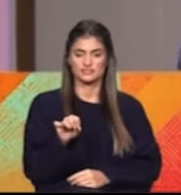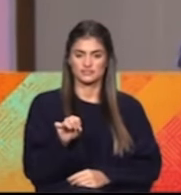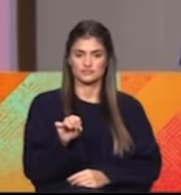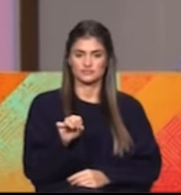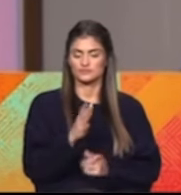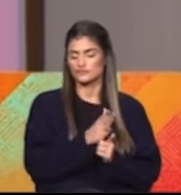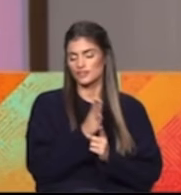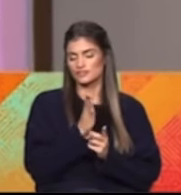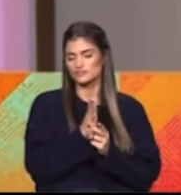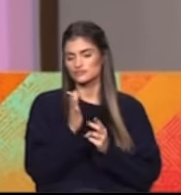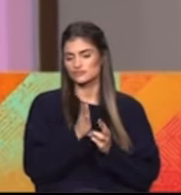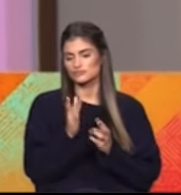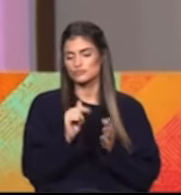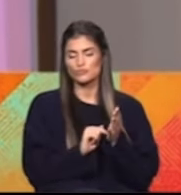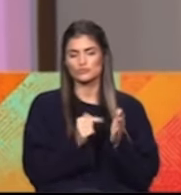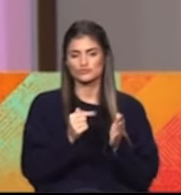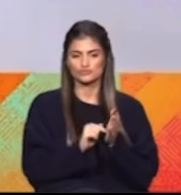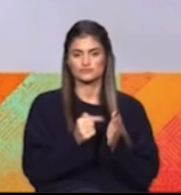São vários os pontos